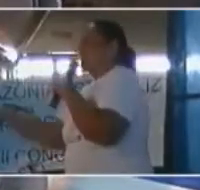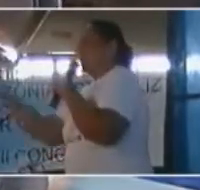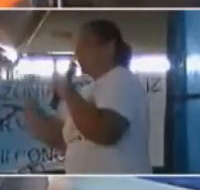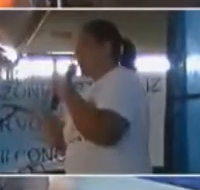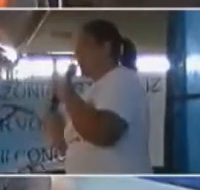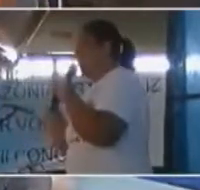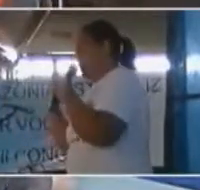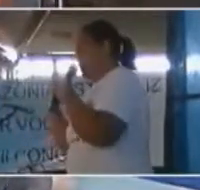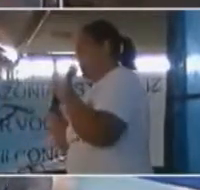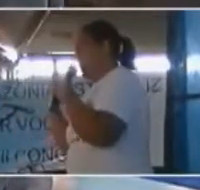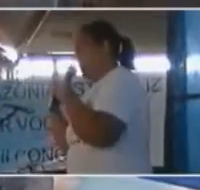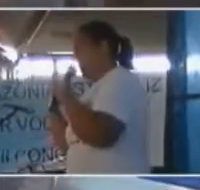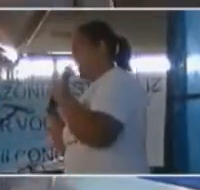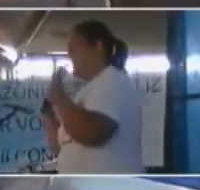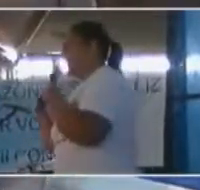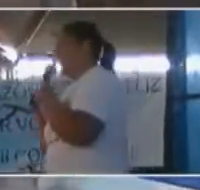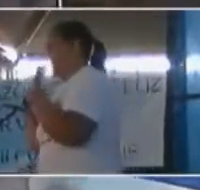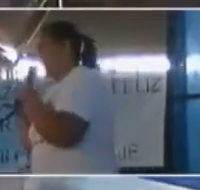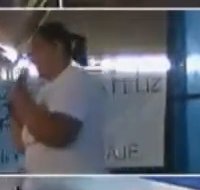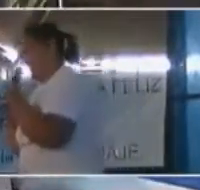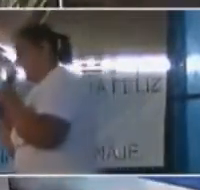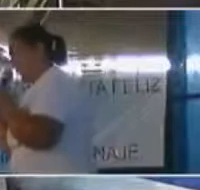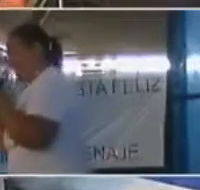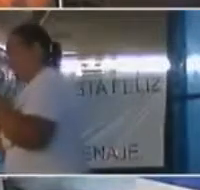Muito bem, eu estou...